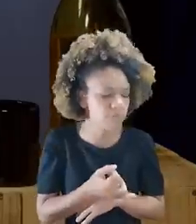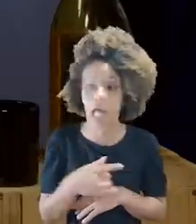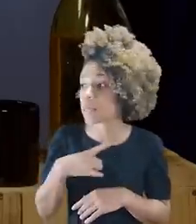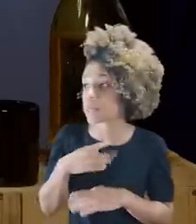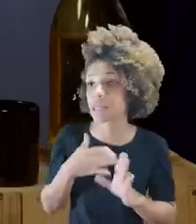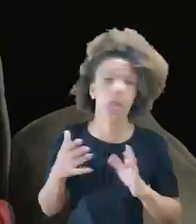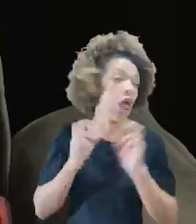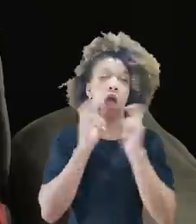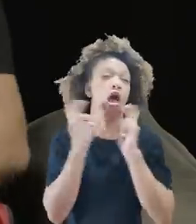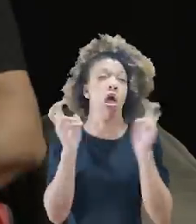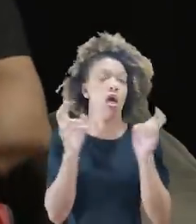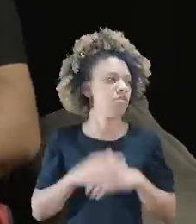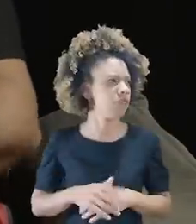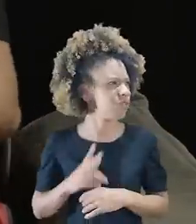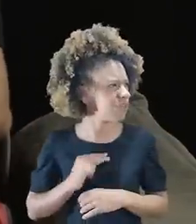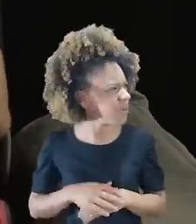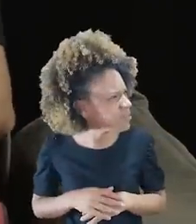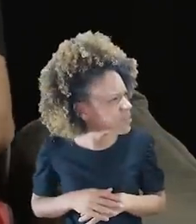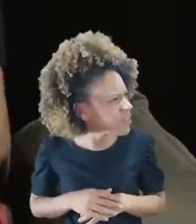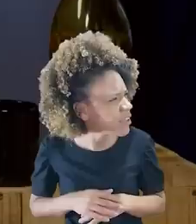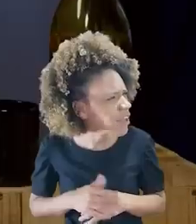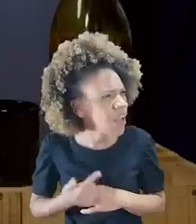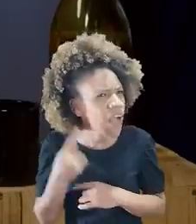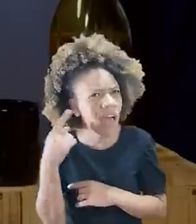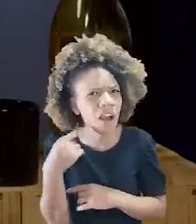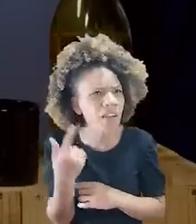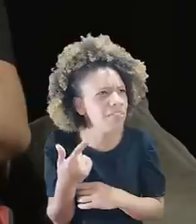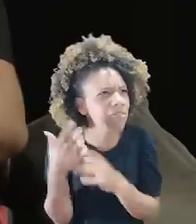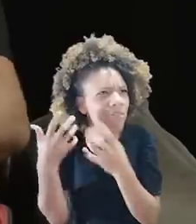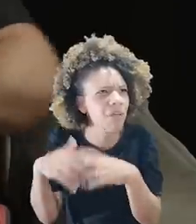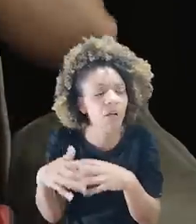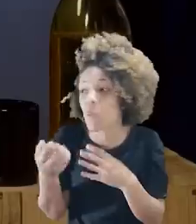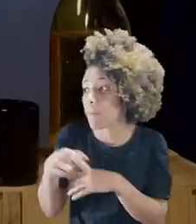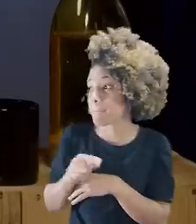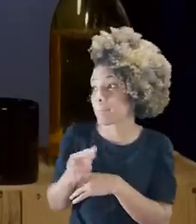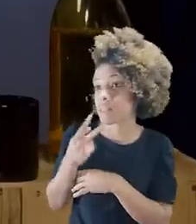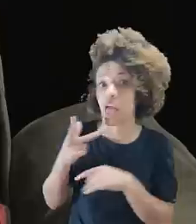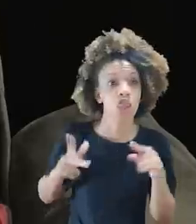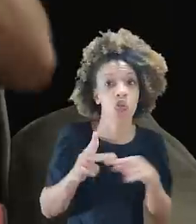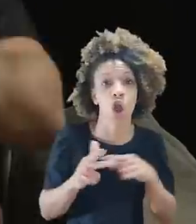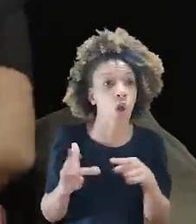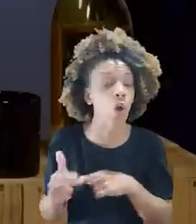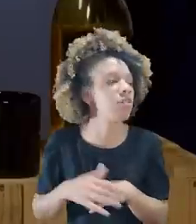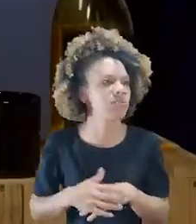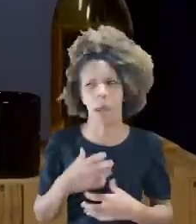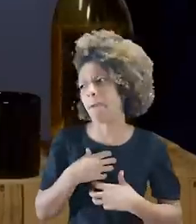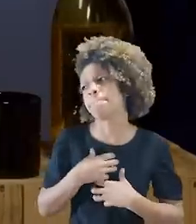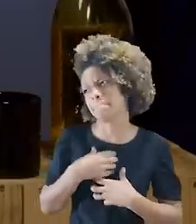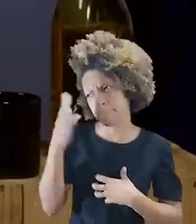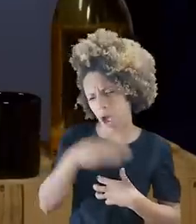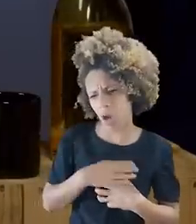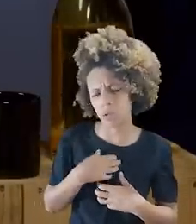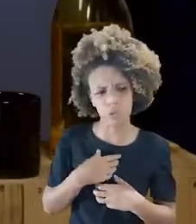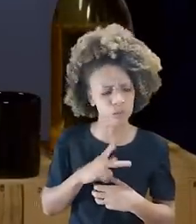quer e as pessoas falam Nossa ele é tão fora da C deix NM falar você corta todo mundo depois se sente M mal você volta